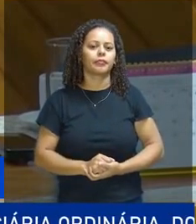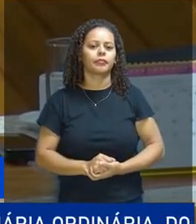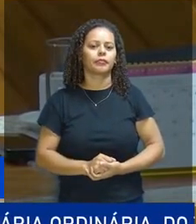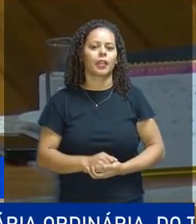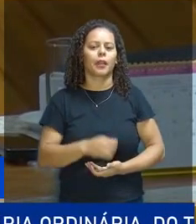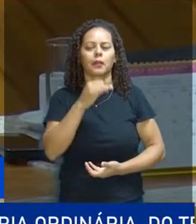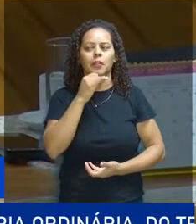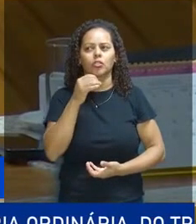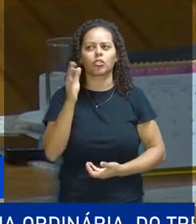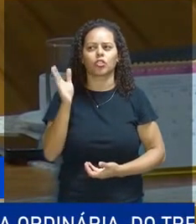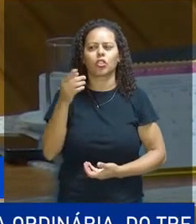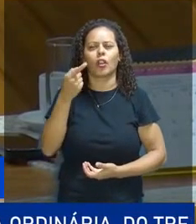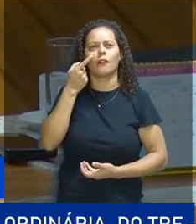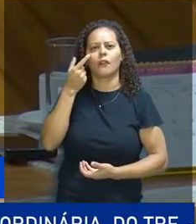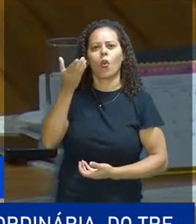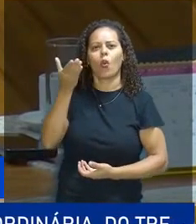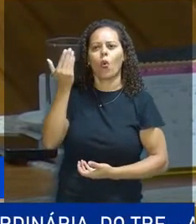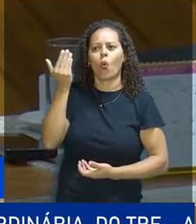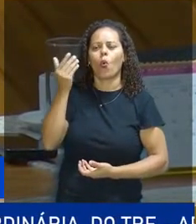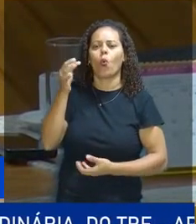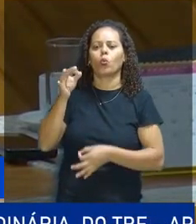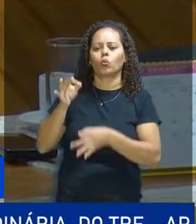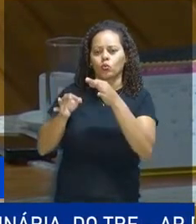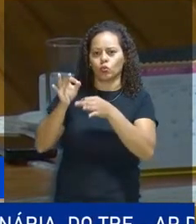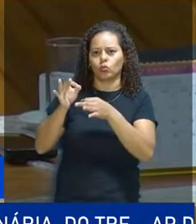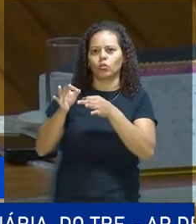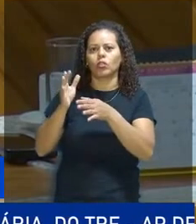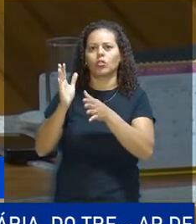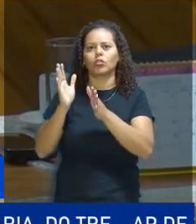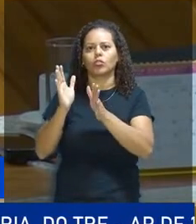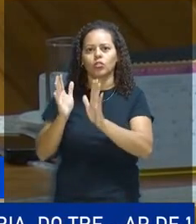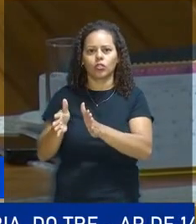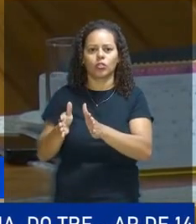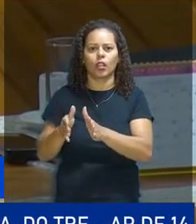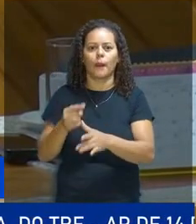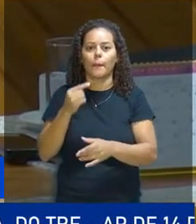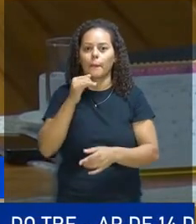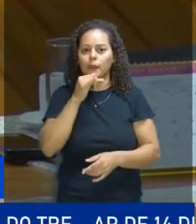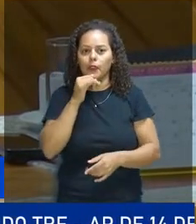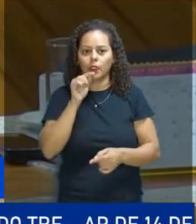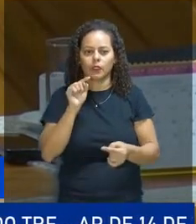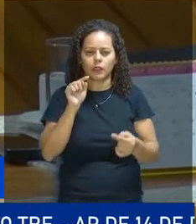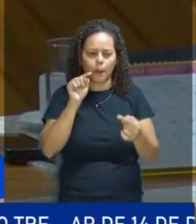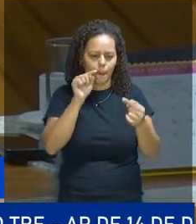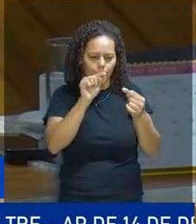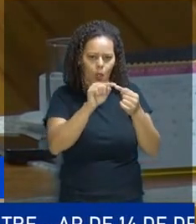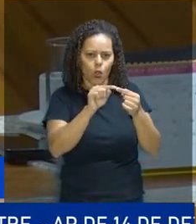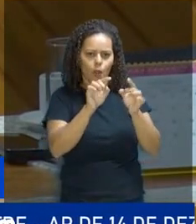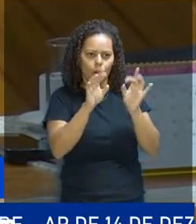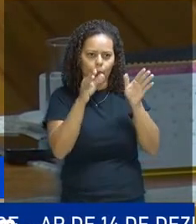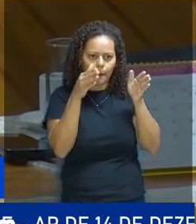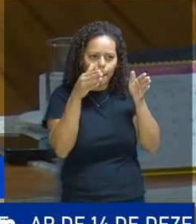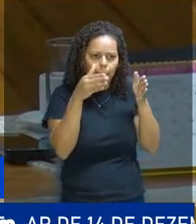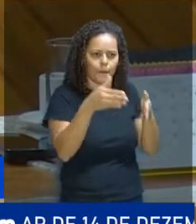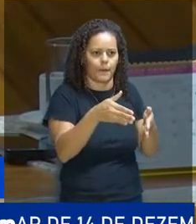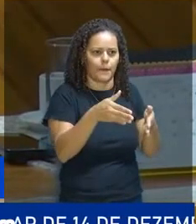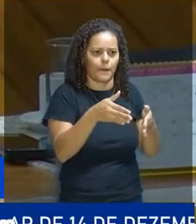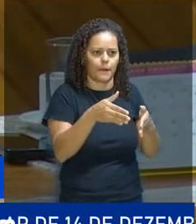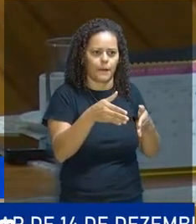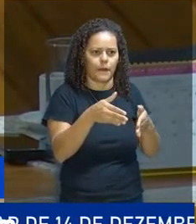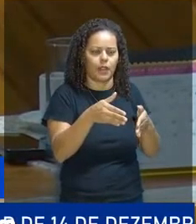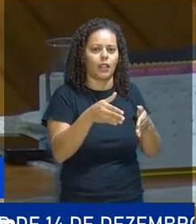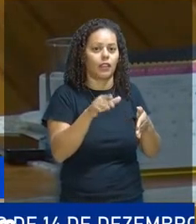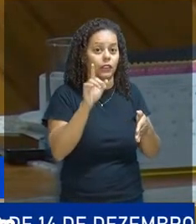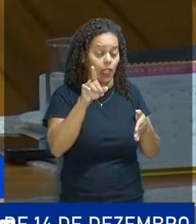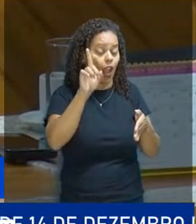presidente, para poupar os colegas, não é? Mas dizendo que, nesse ponto específico, não é? De